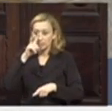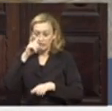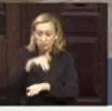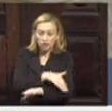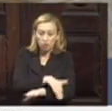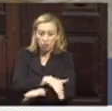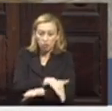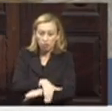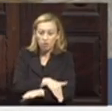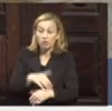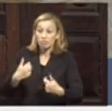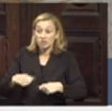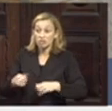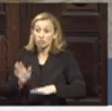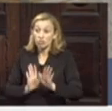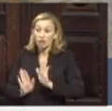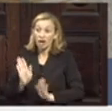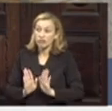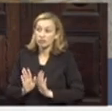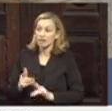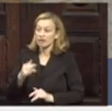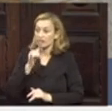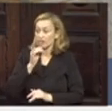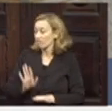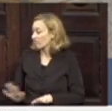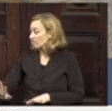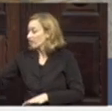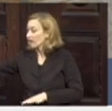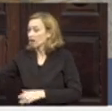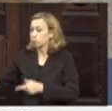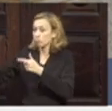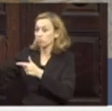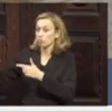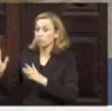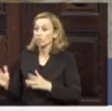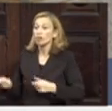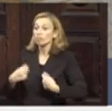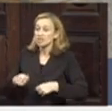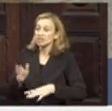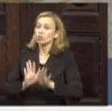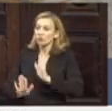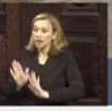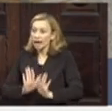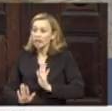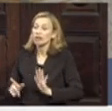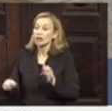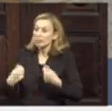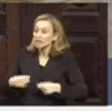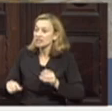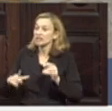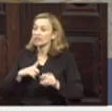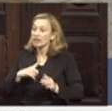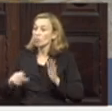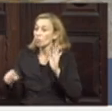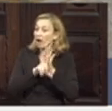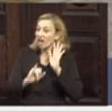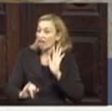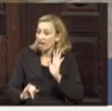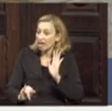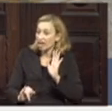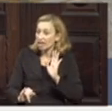às multas, mas faz a exigência que os carros sejam dotados de giroflex. É só olhar a situação de segurança do